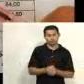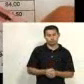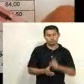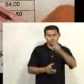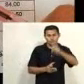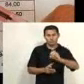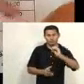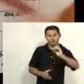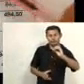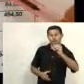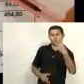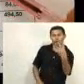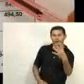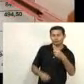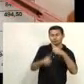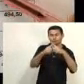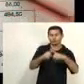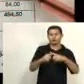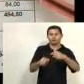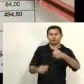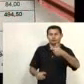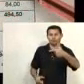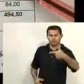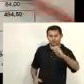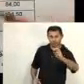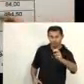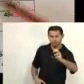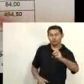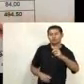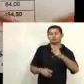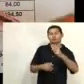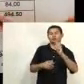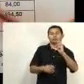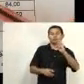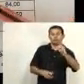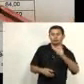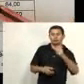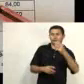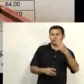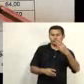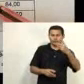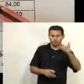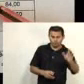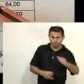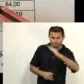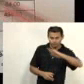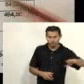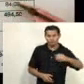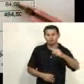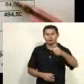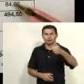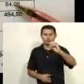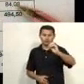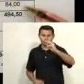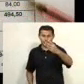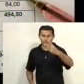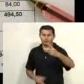seria 0,4 vezes 125, 50, 3,5 vezes 103,